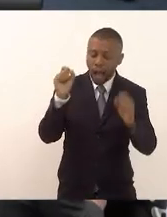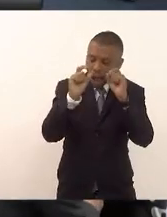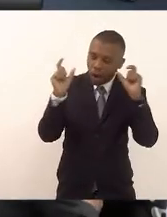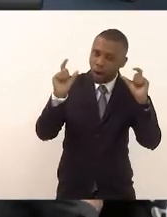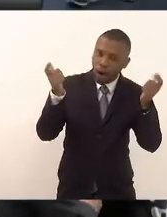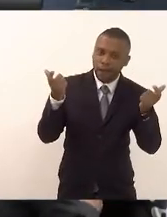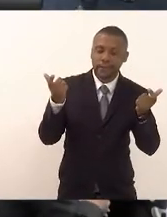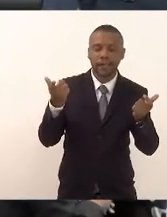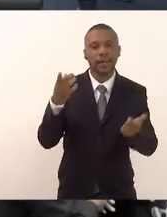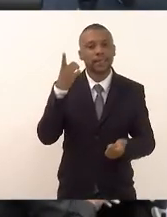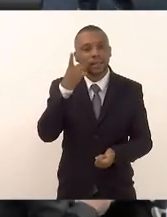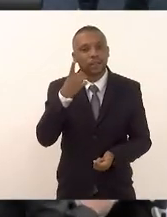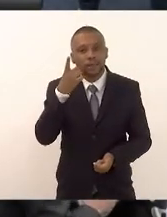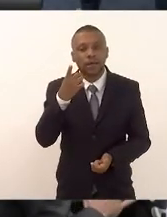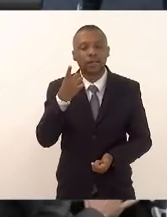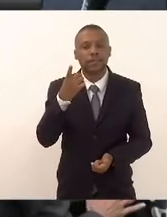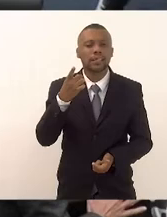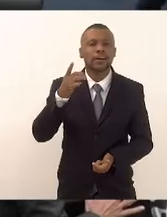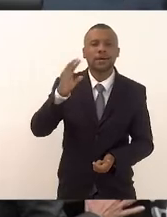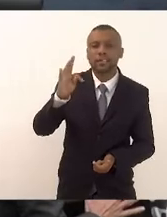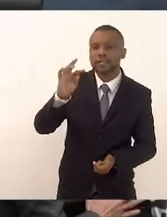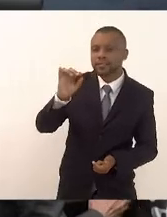Deputado Subtenente Bernardo. Deputada Tia Ju.